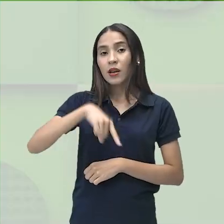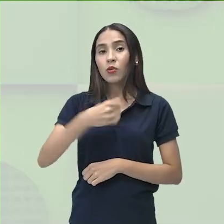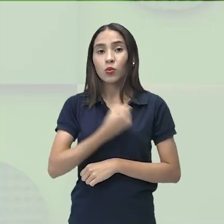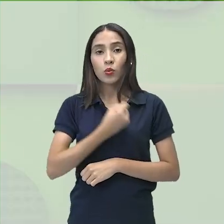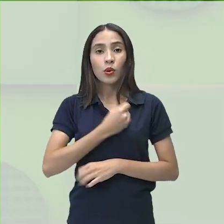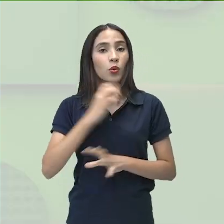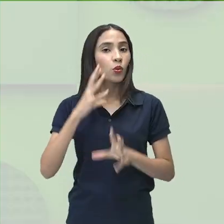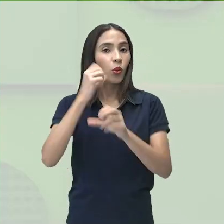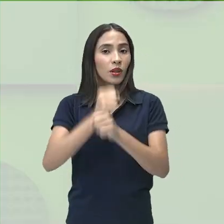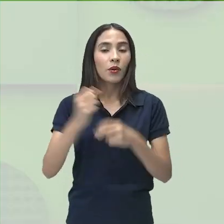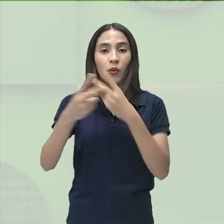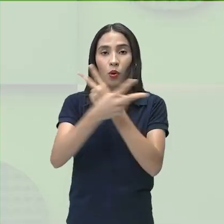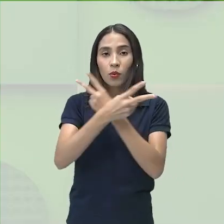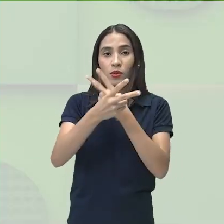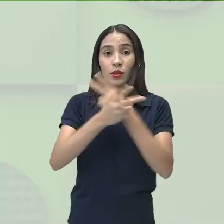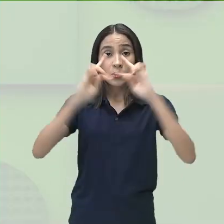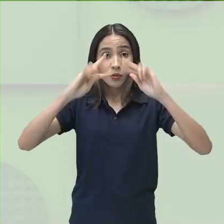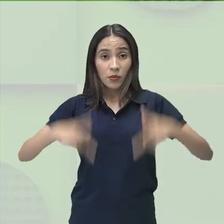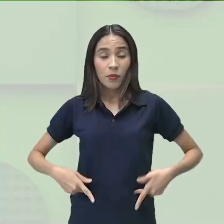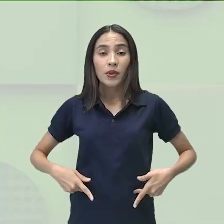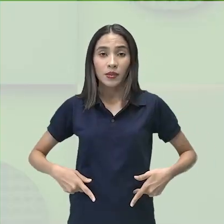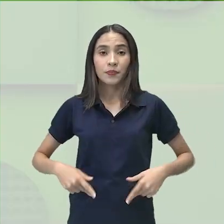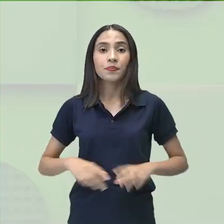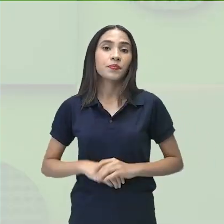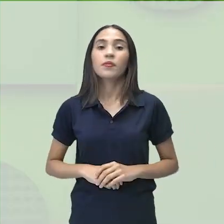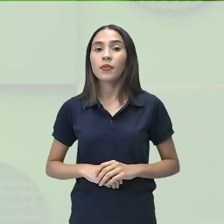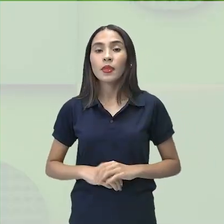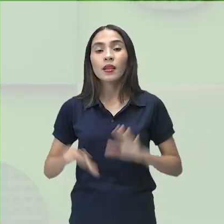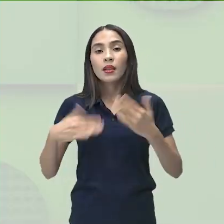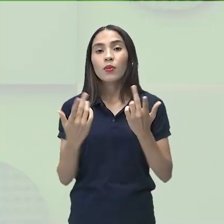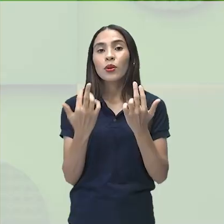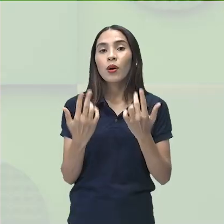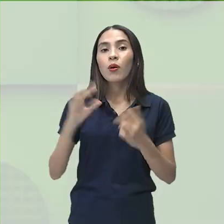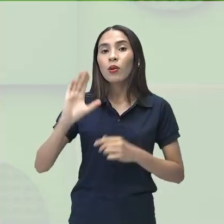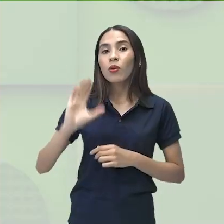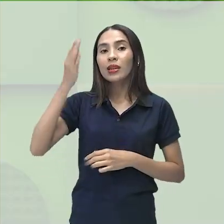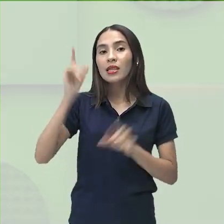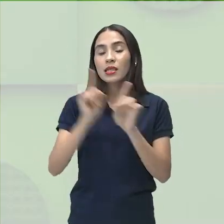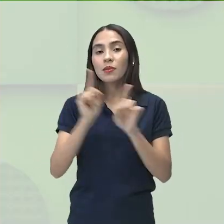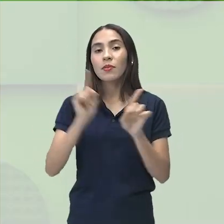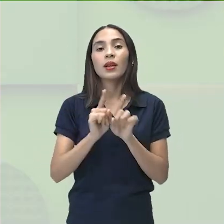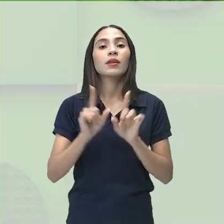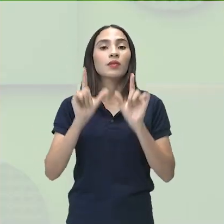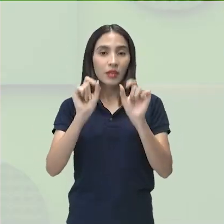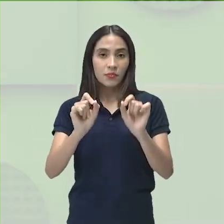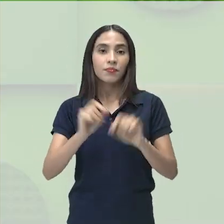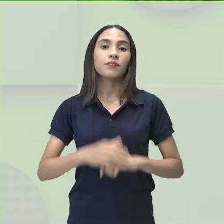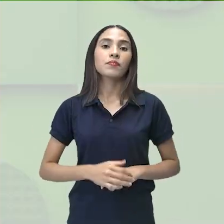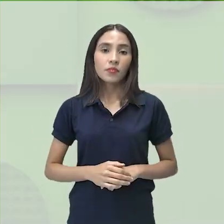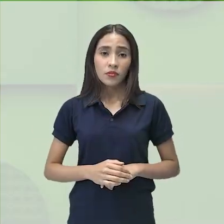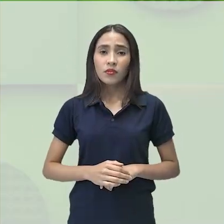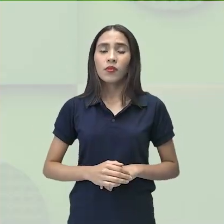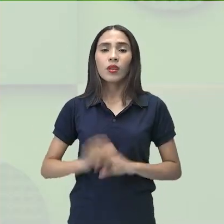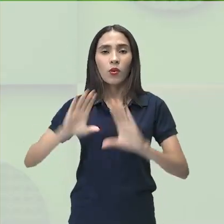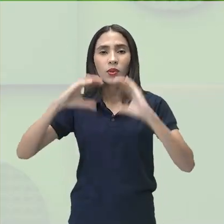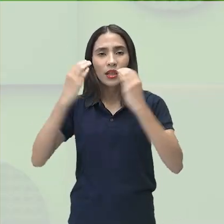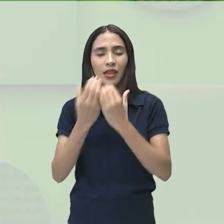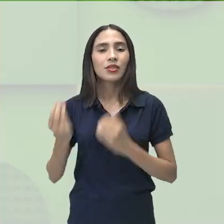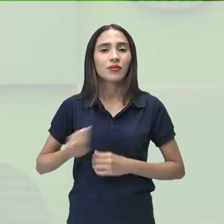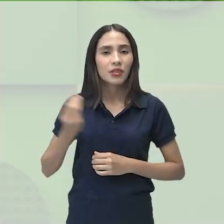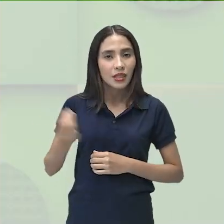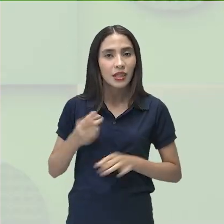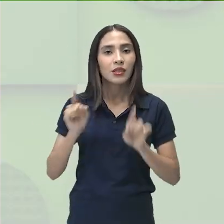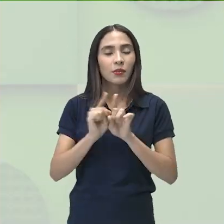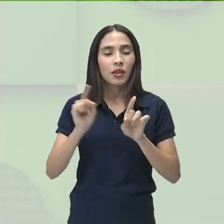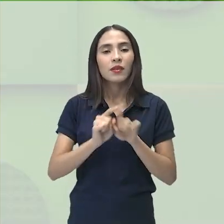número total de cromossomos da espécie humana. E assim como acontece da espécie humana, vai acontecer também em outras espécies